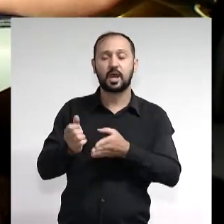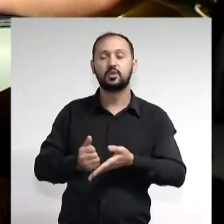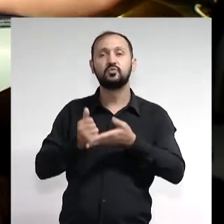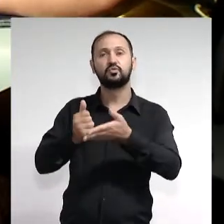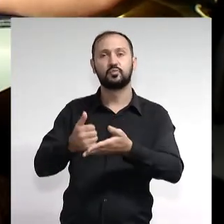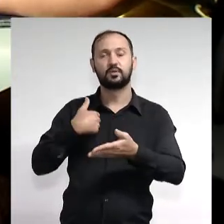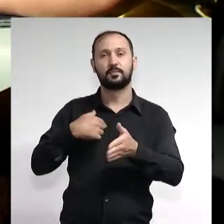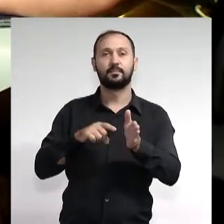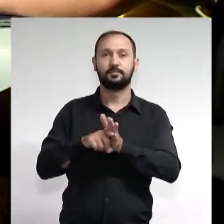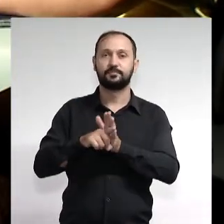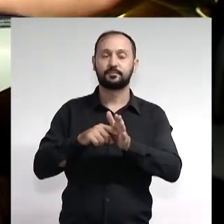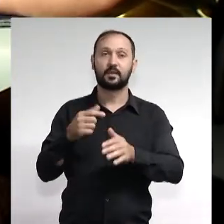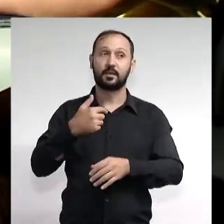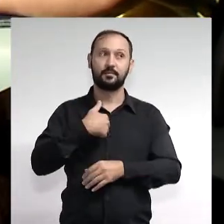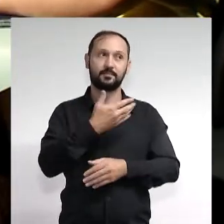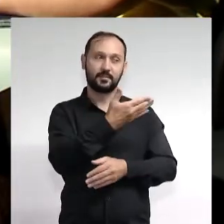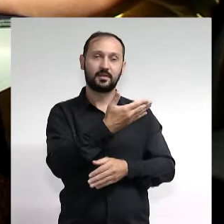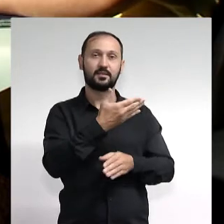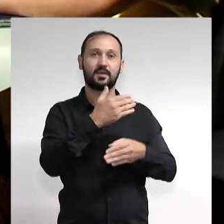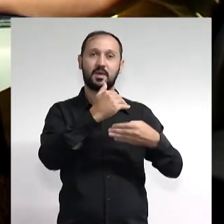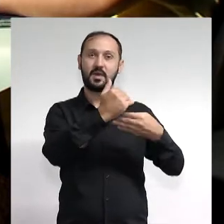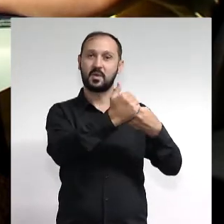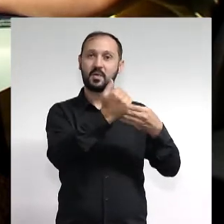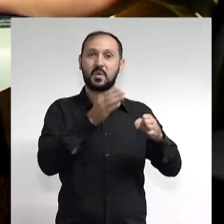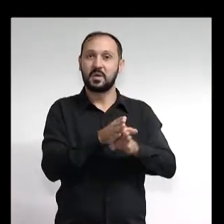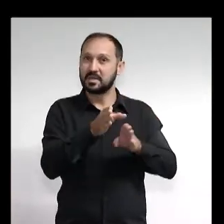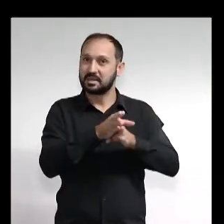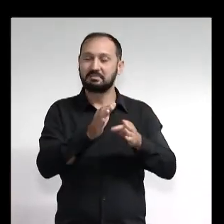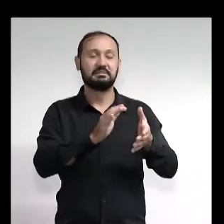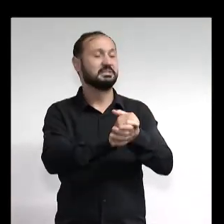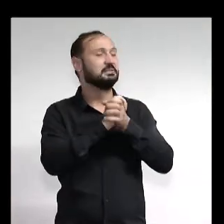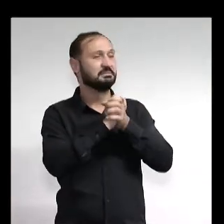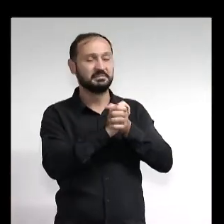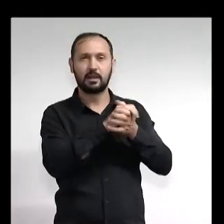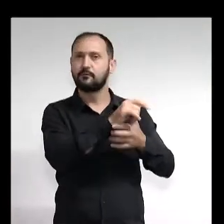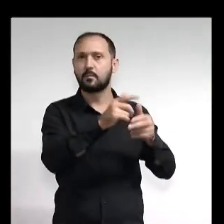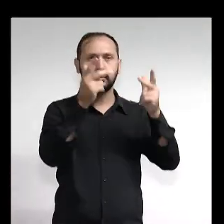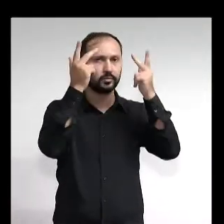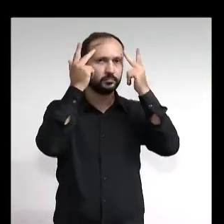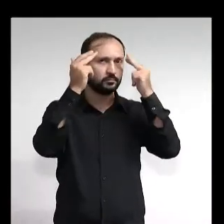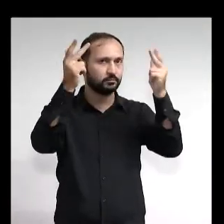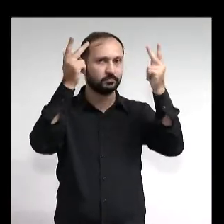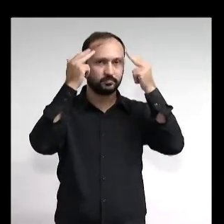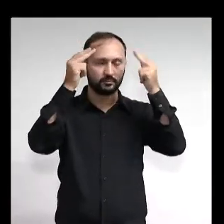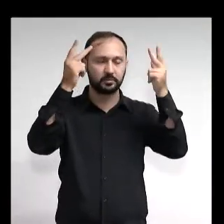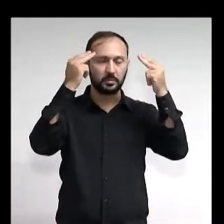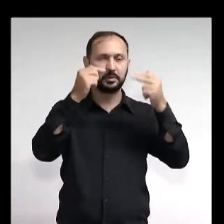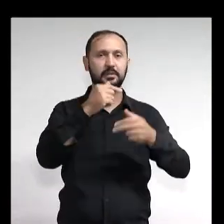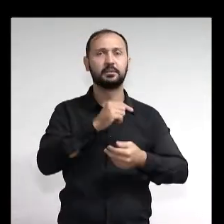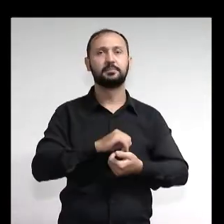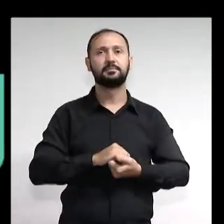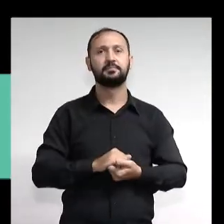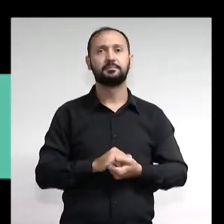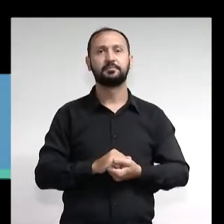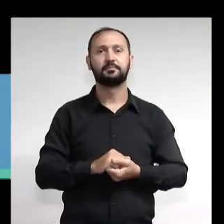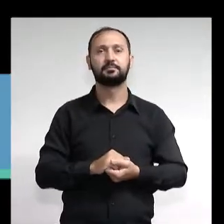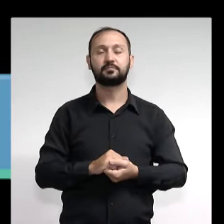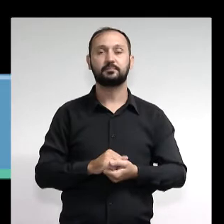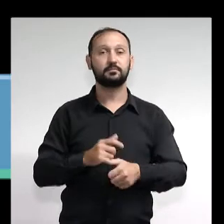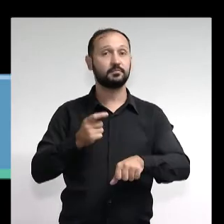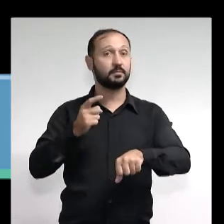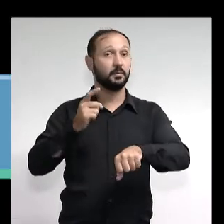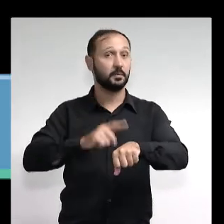um orientador pode ajudar o pesquisador? Então, a minha orientadora está de parabéns, né? Ela foi